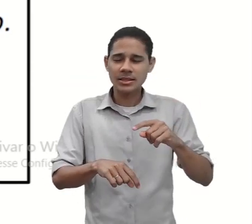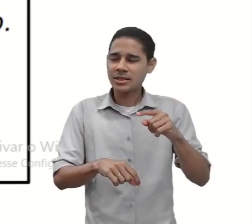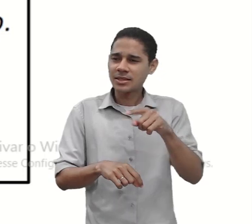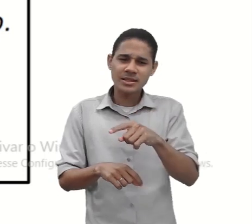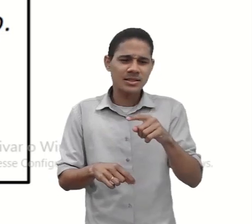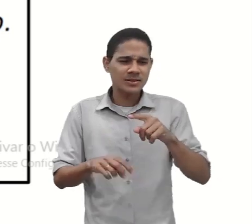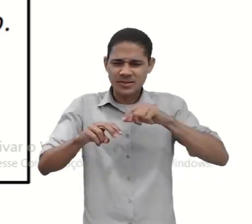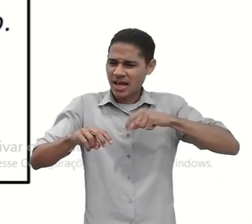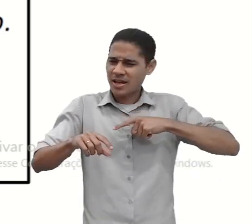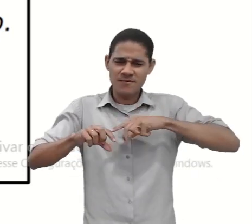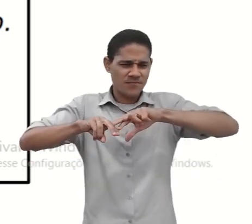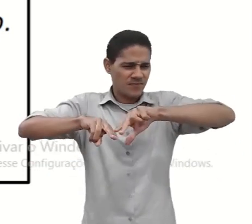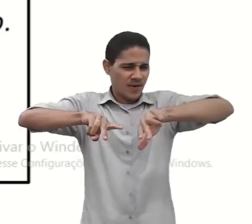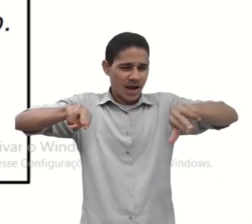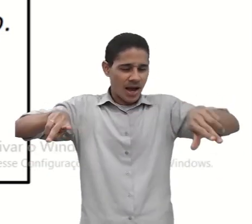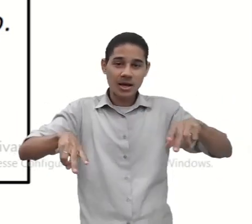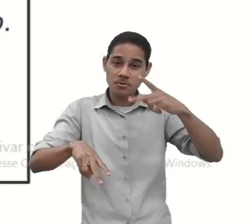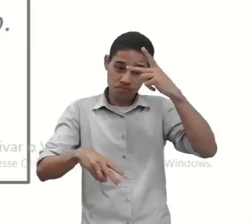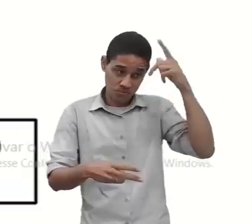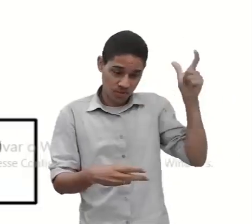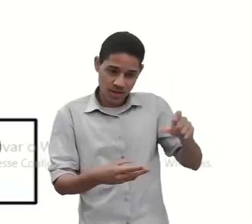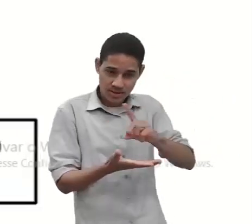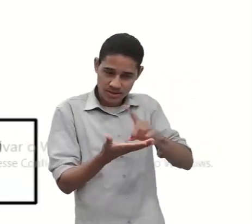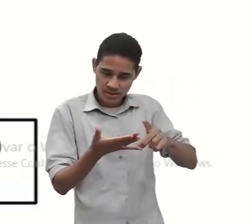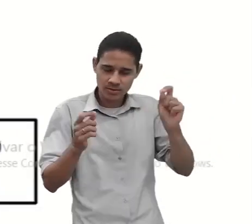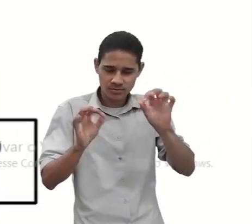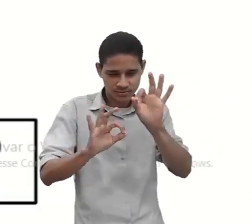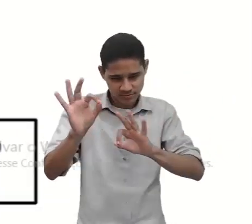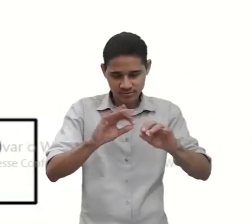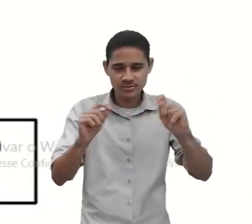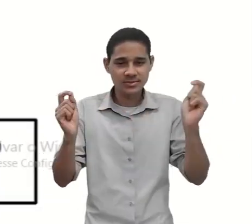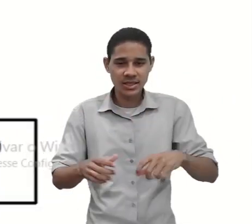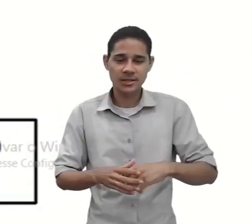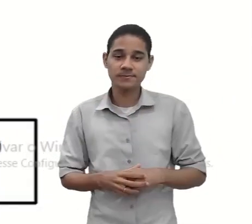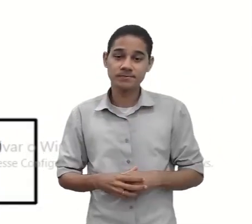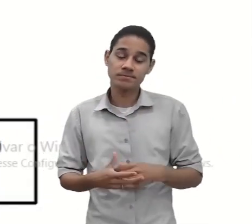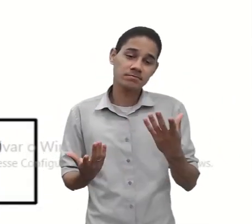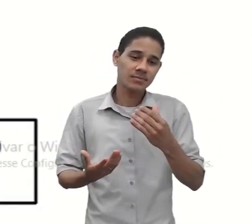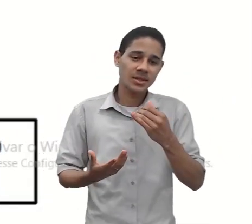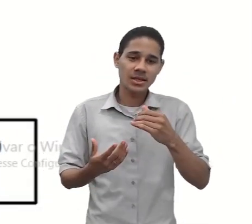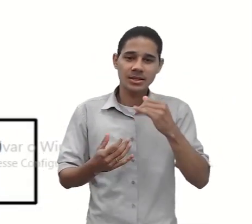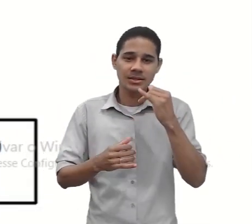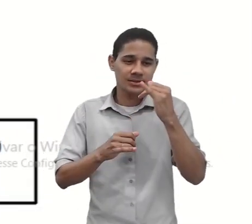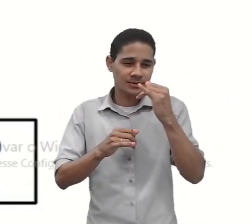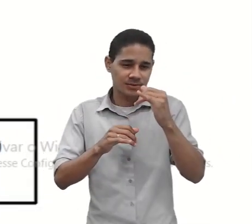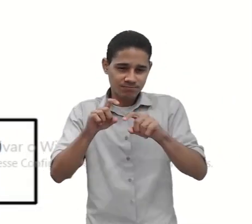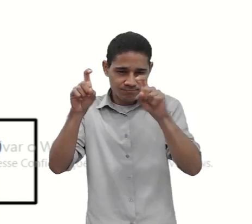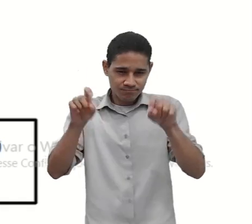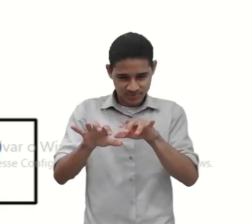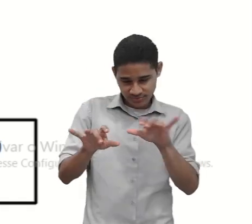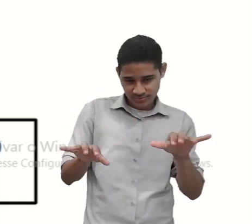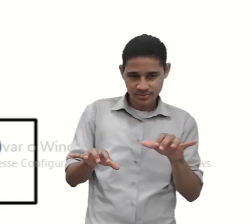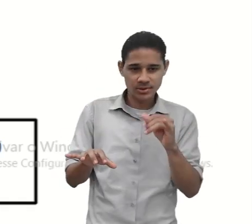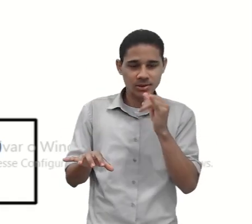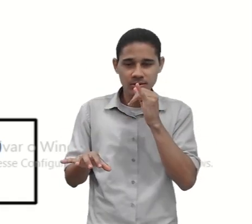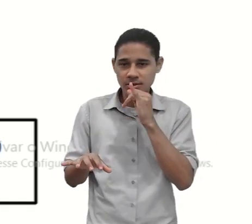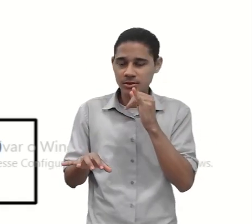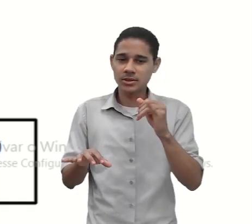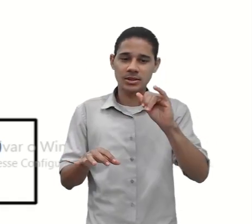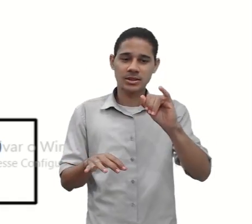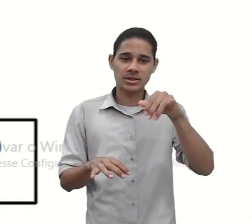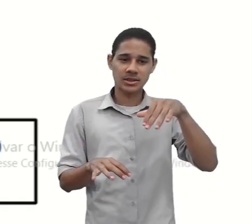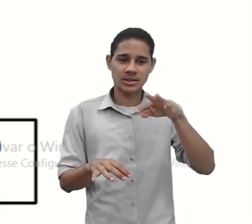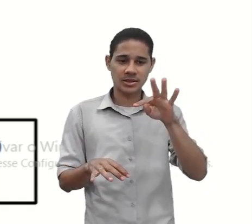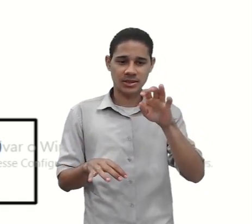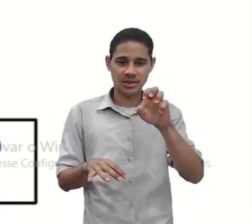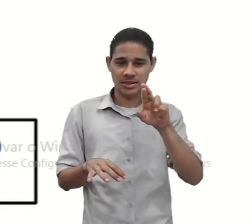infinitamente variáveis efetuados pelo designer. No caso dos artefatos digitais, uma interface gráfica é um